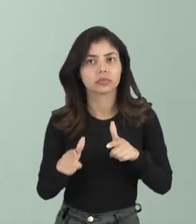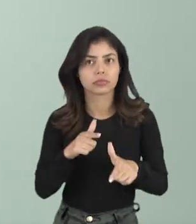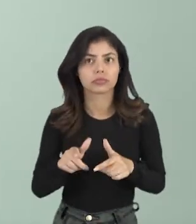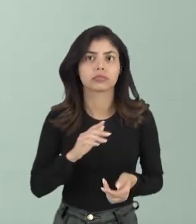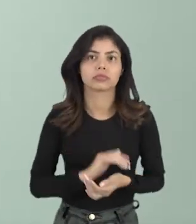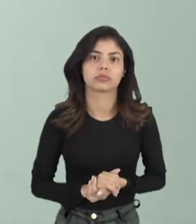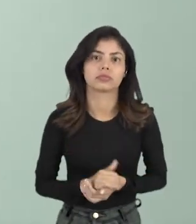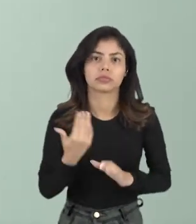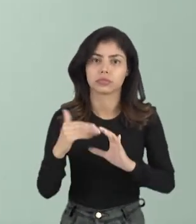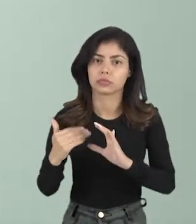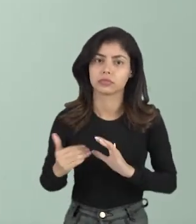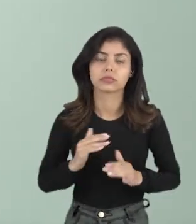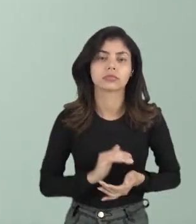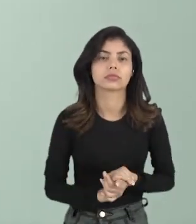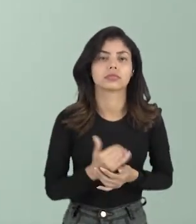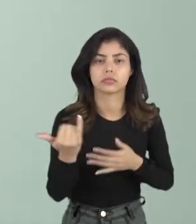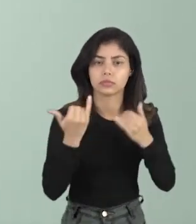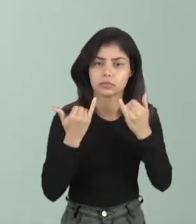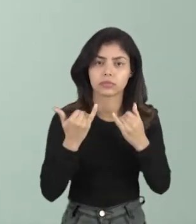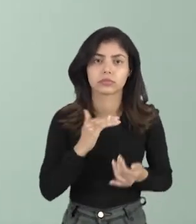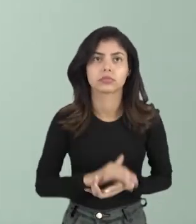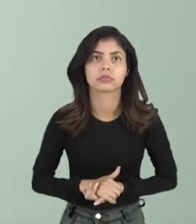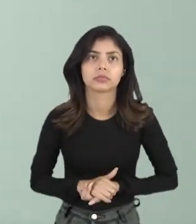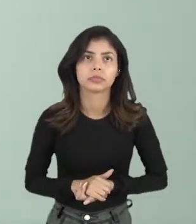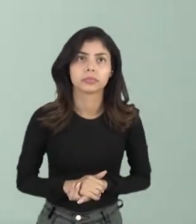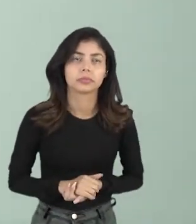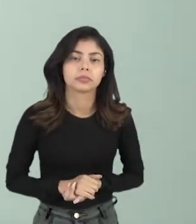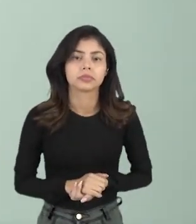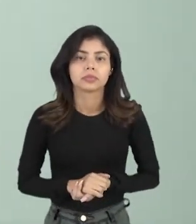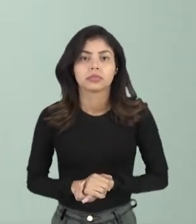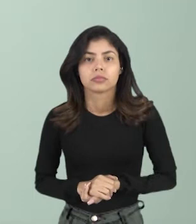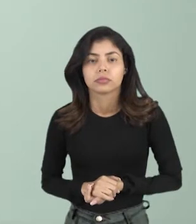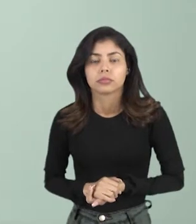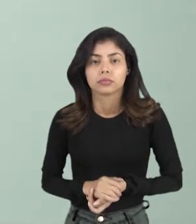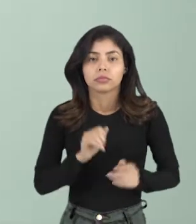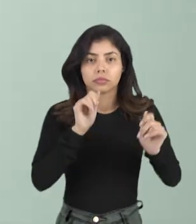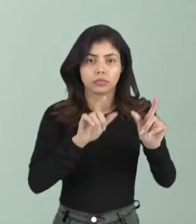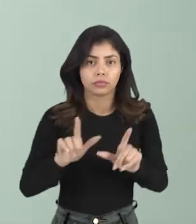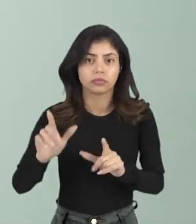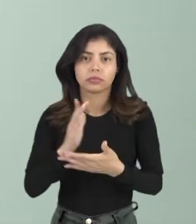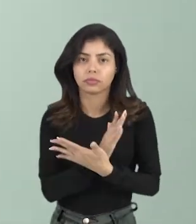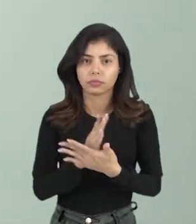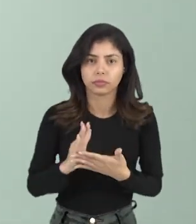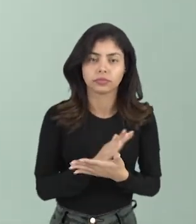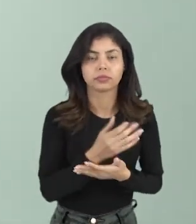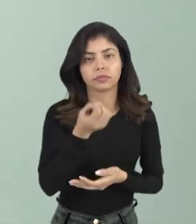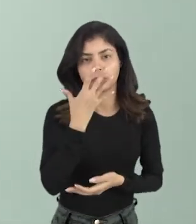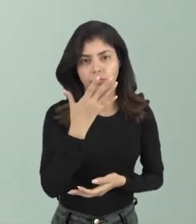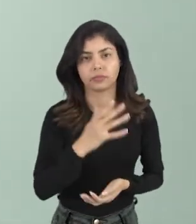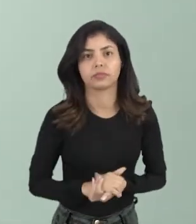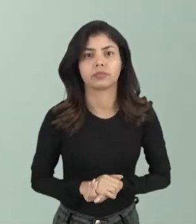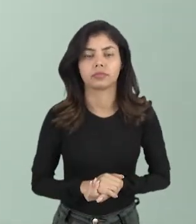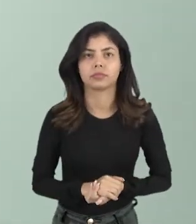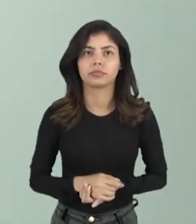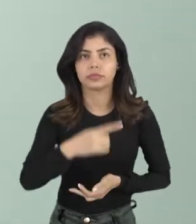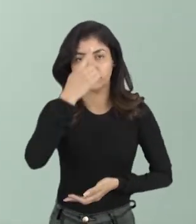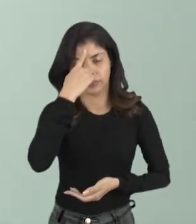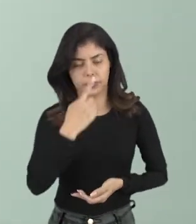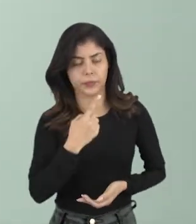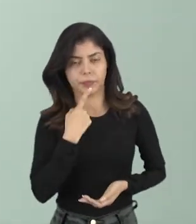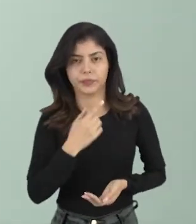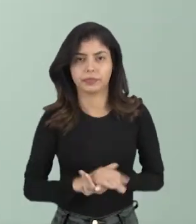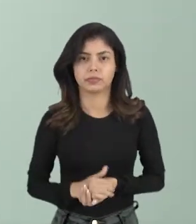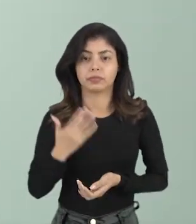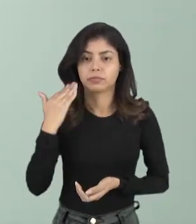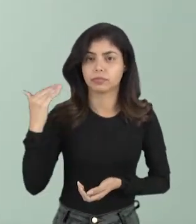da publicidade e propaganda. Tá bom? E aí agora a gente vai acompanhar algumas das